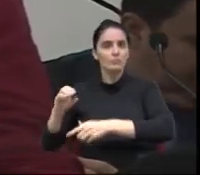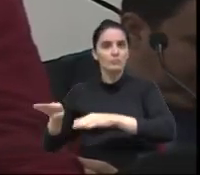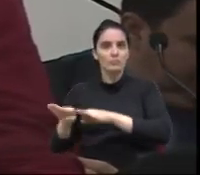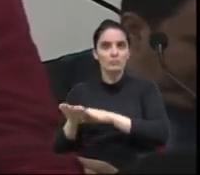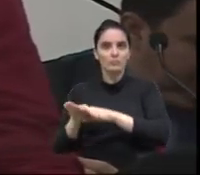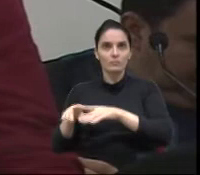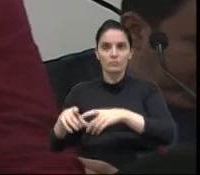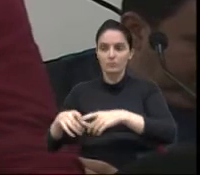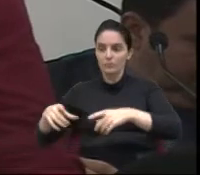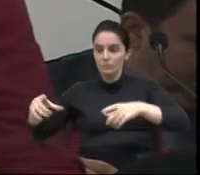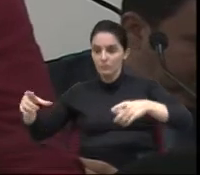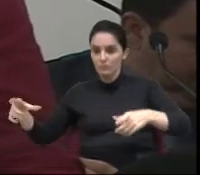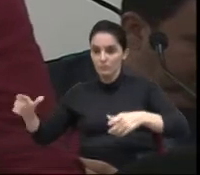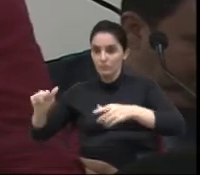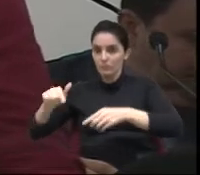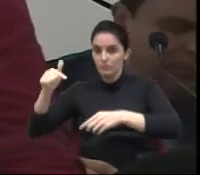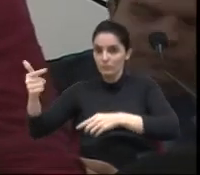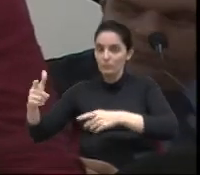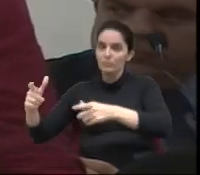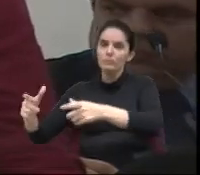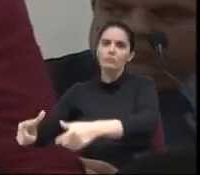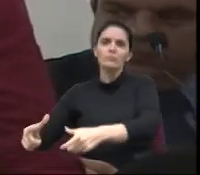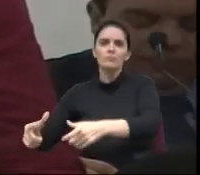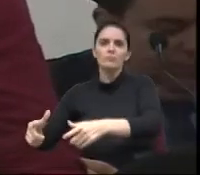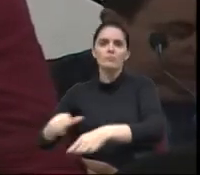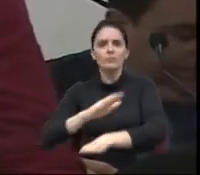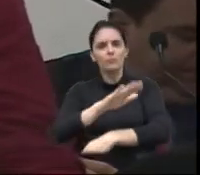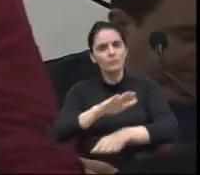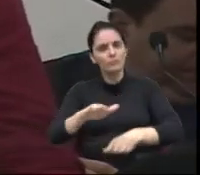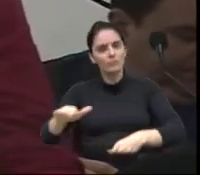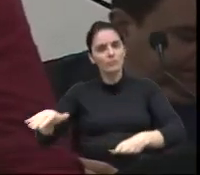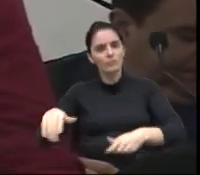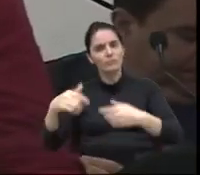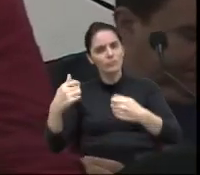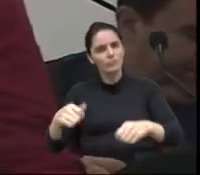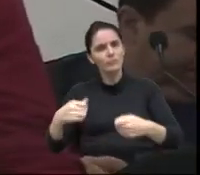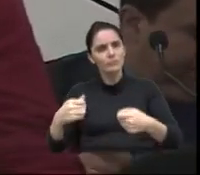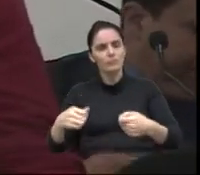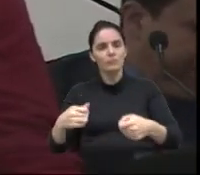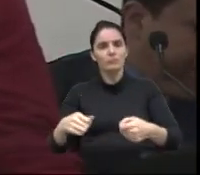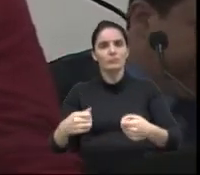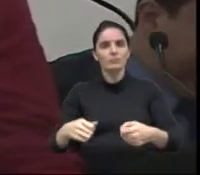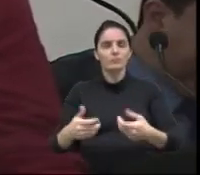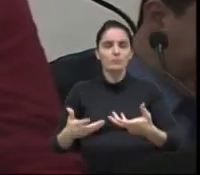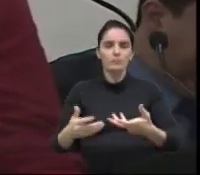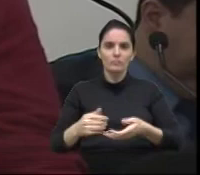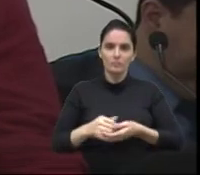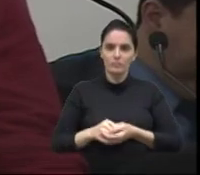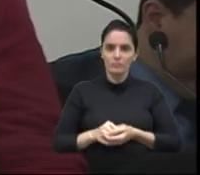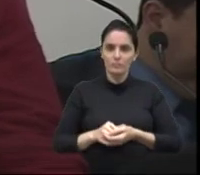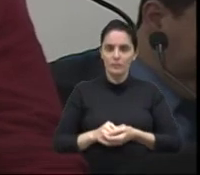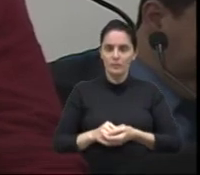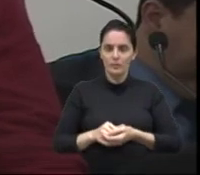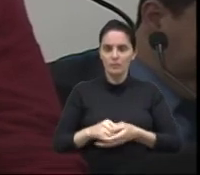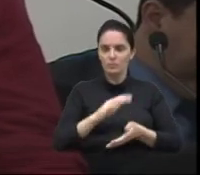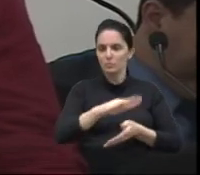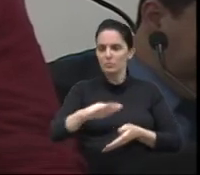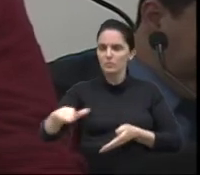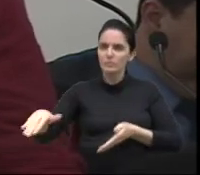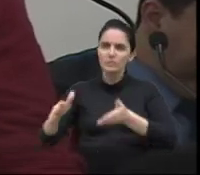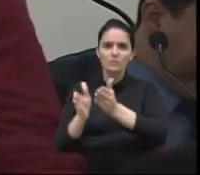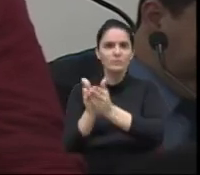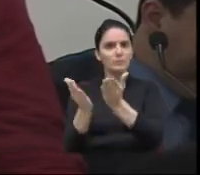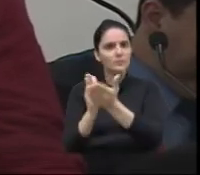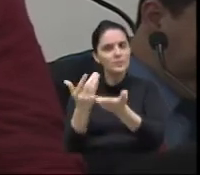Antônio Simonetti também, e as crianças têm a necessidade desses brinquedos, principalmente as crianças carentes, não têm aí como